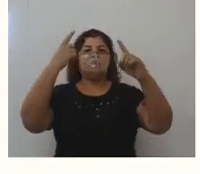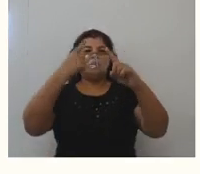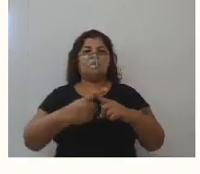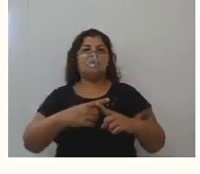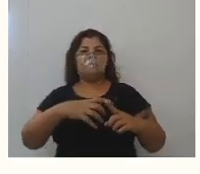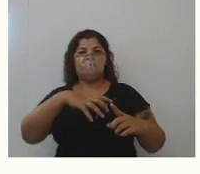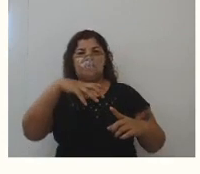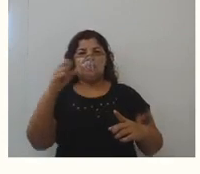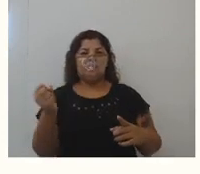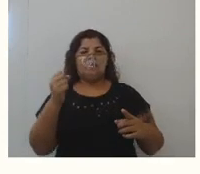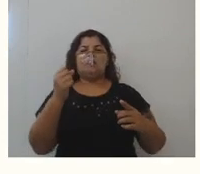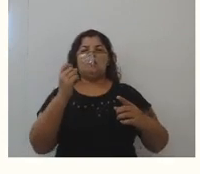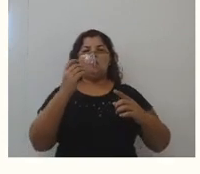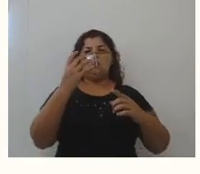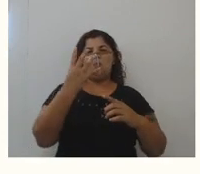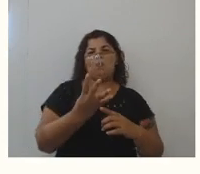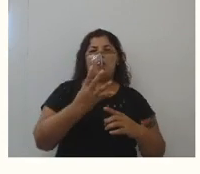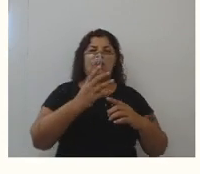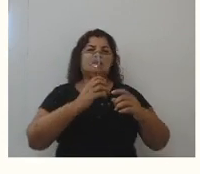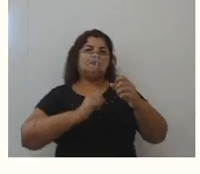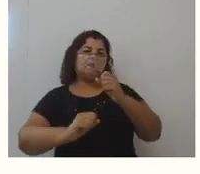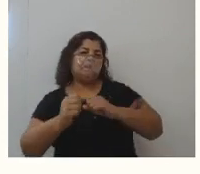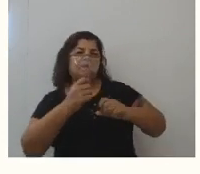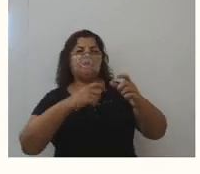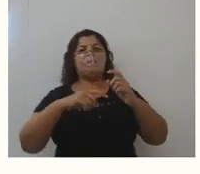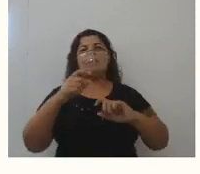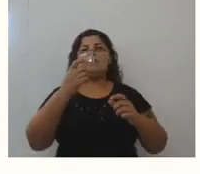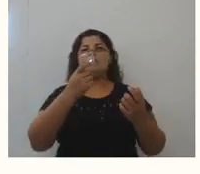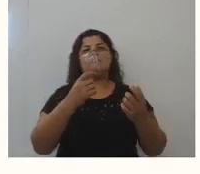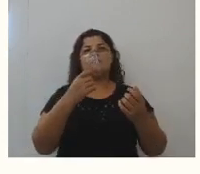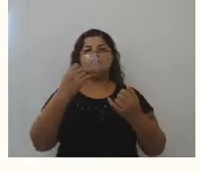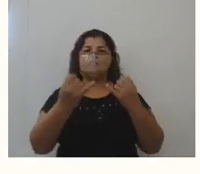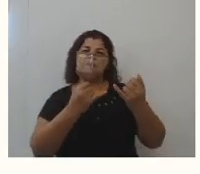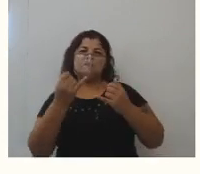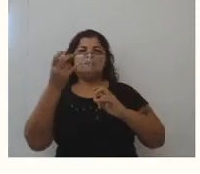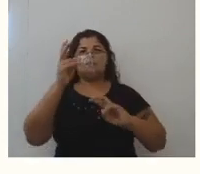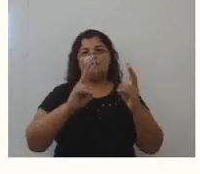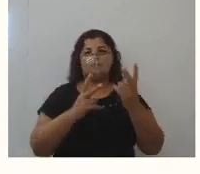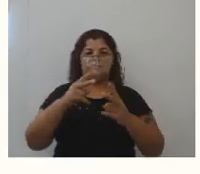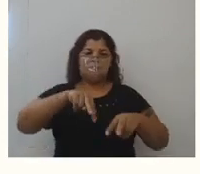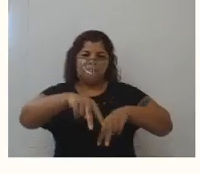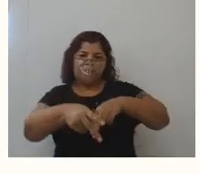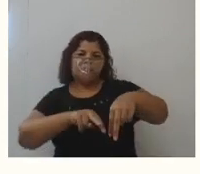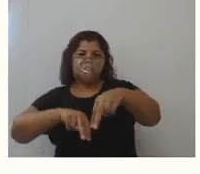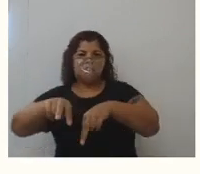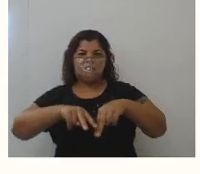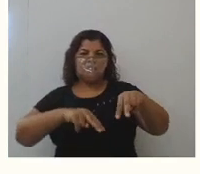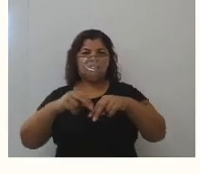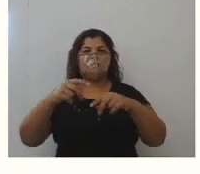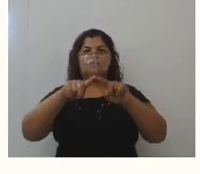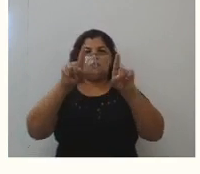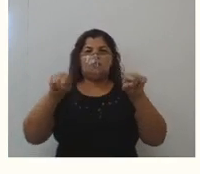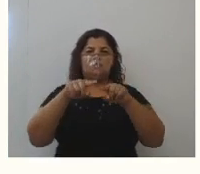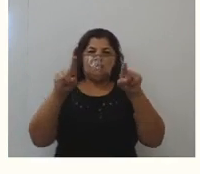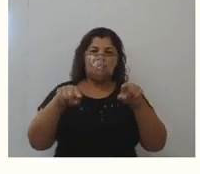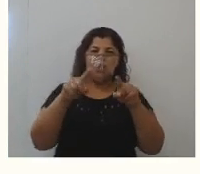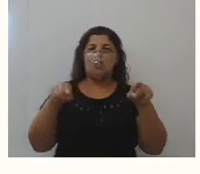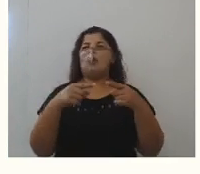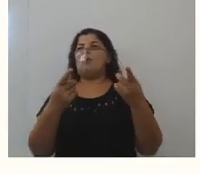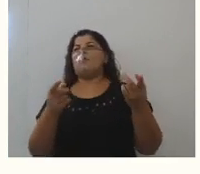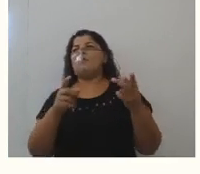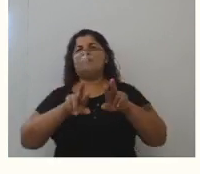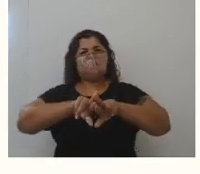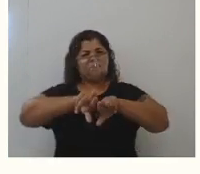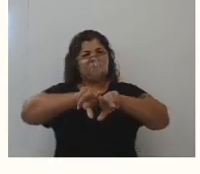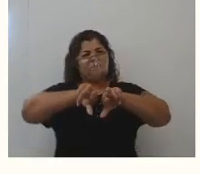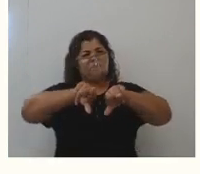Morro dos Prazeres em 2012, Batalha da Coca-Cola em 2013, Desafio do Passinho no Shopping Jardim Guadalupe em 2015, Batalha